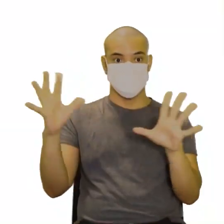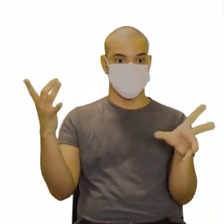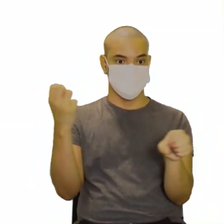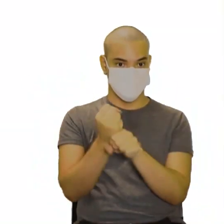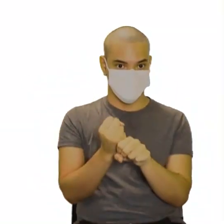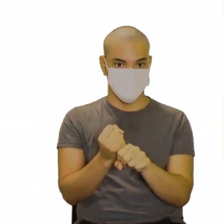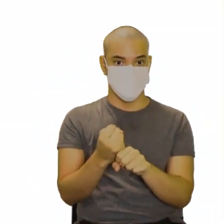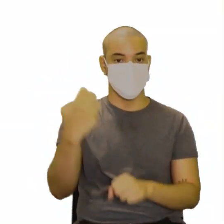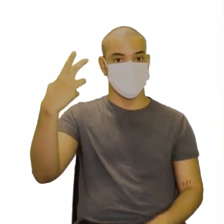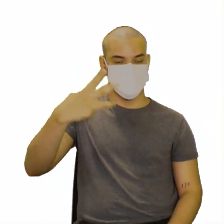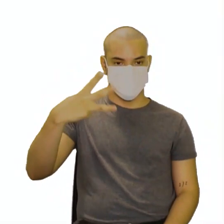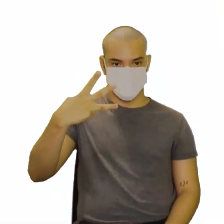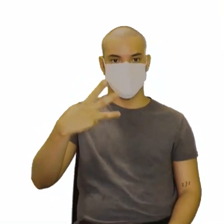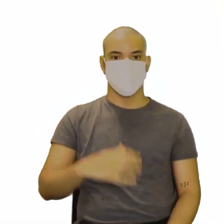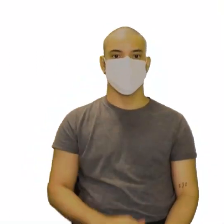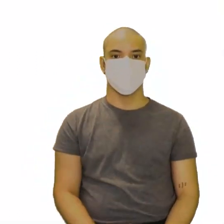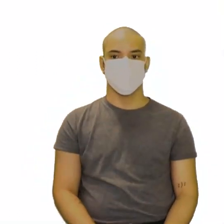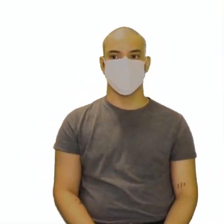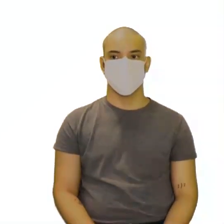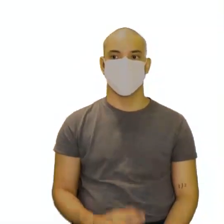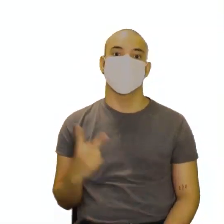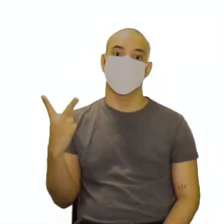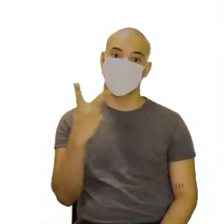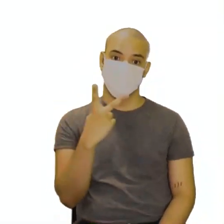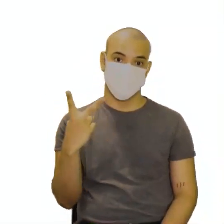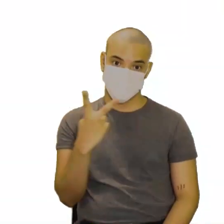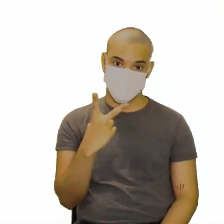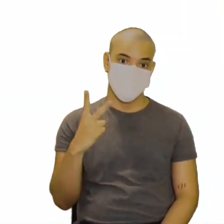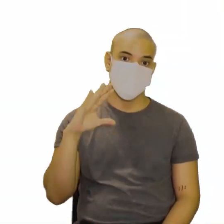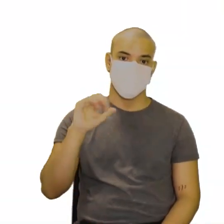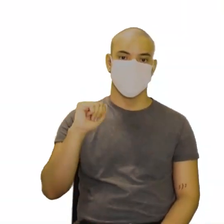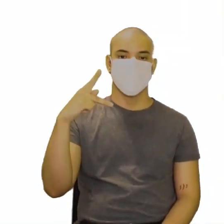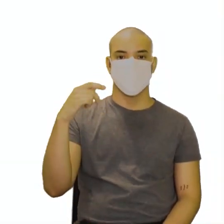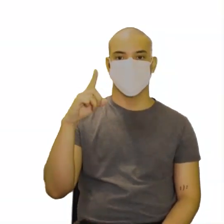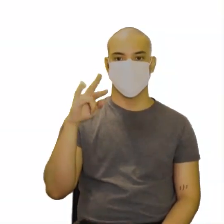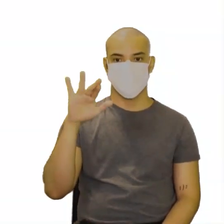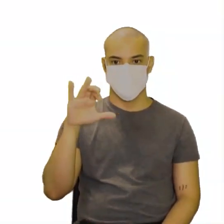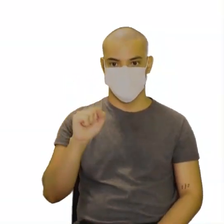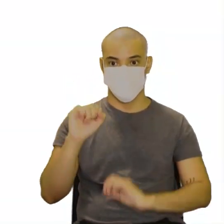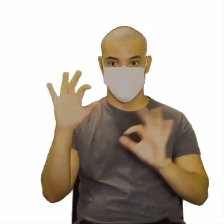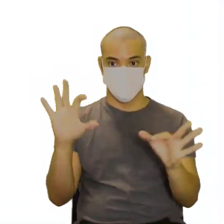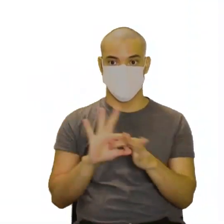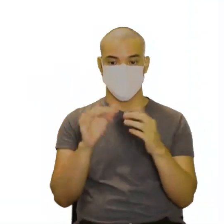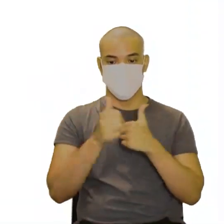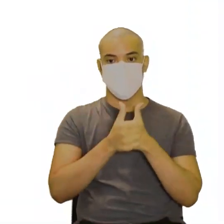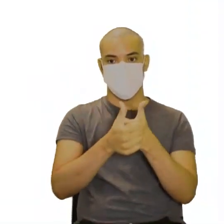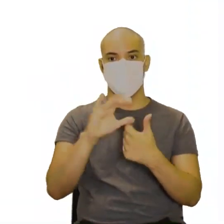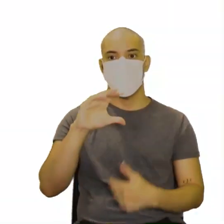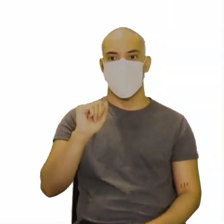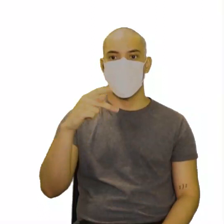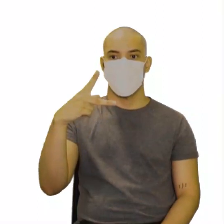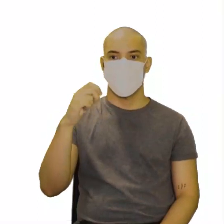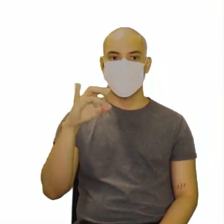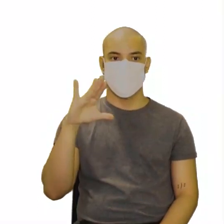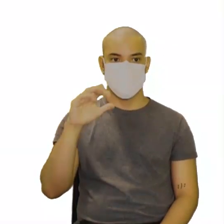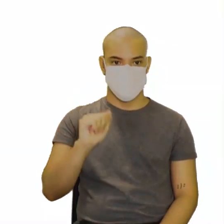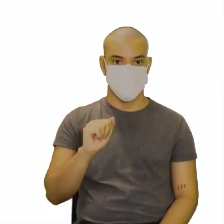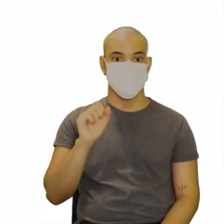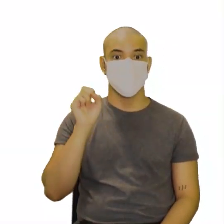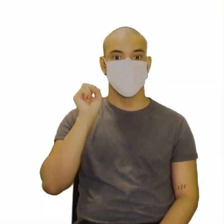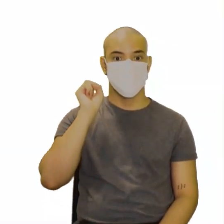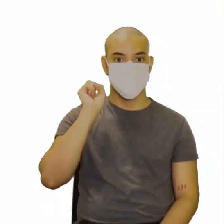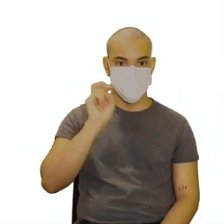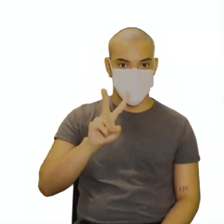calcular. Questão 3. 2 capacitores cujas capacitâncias são de 2 picofarad